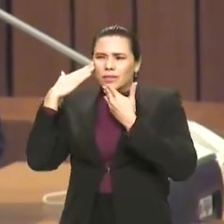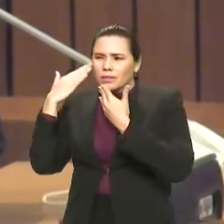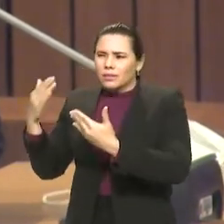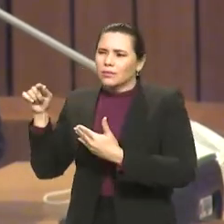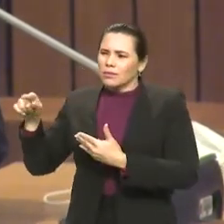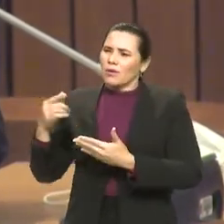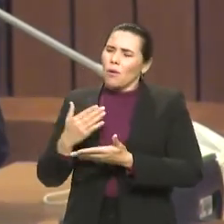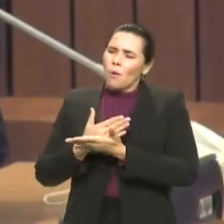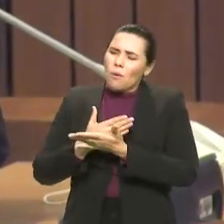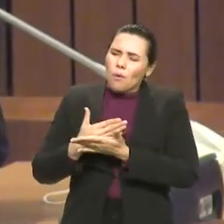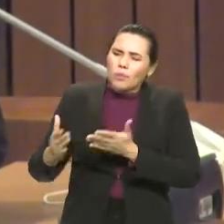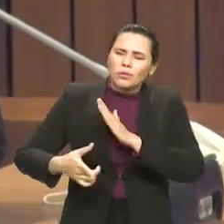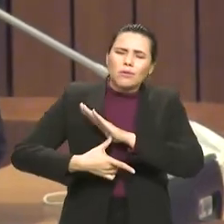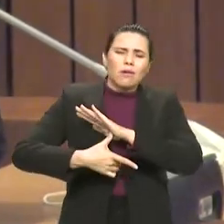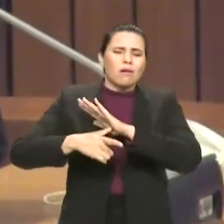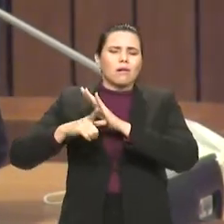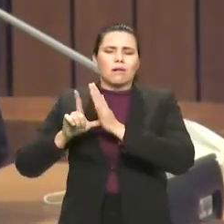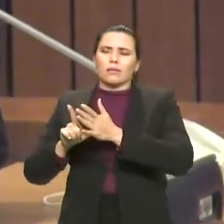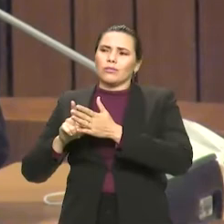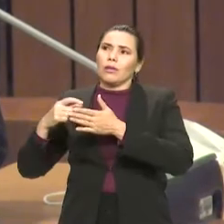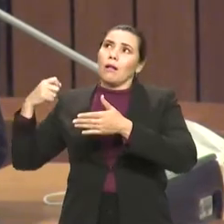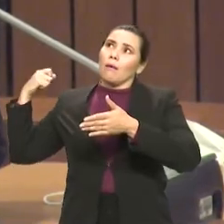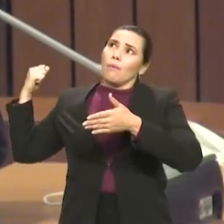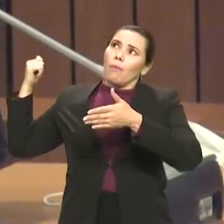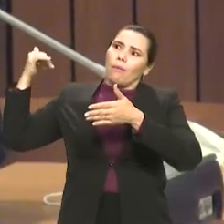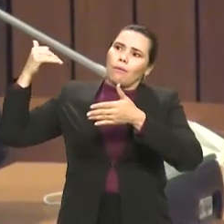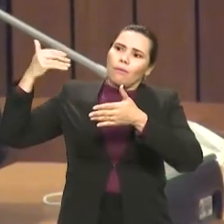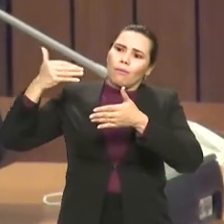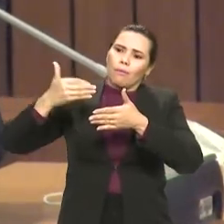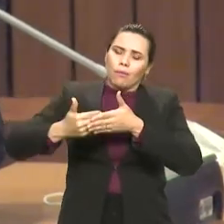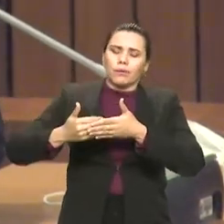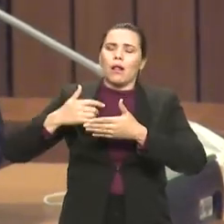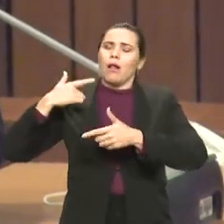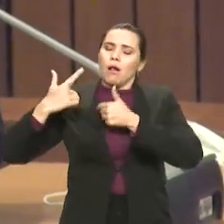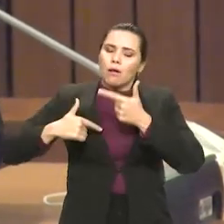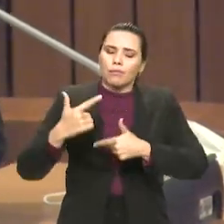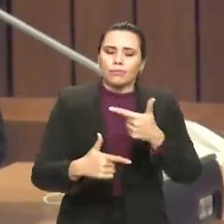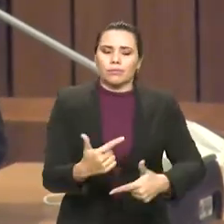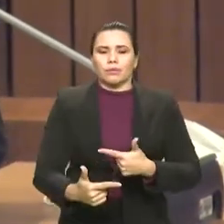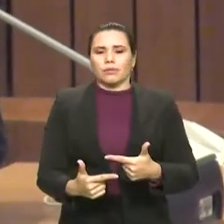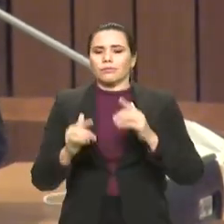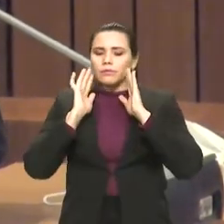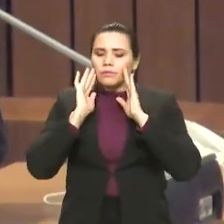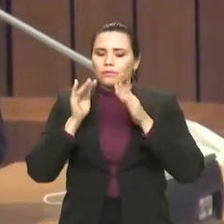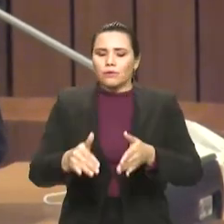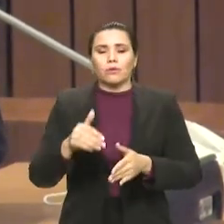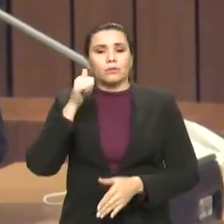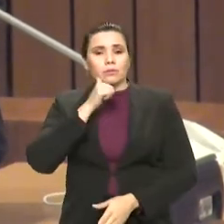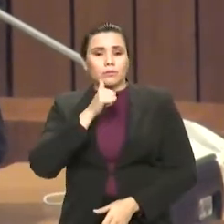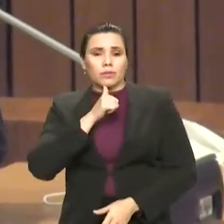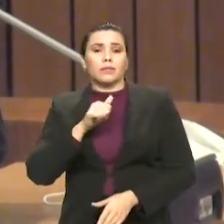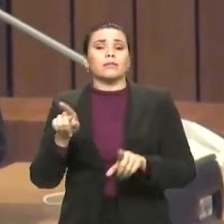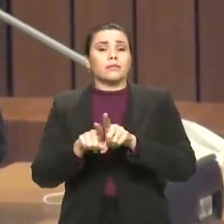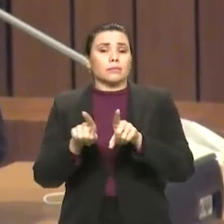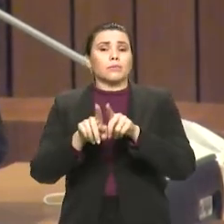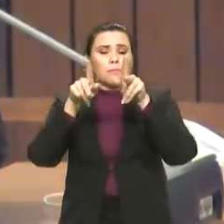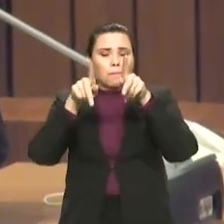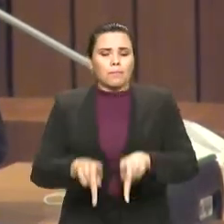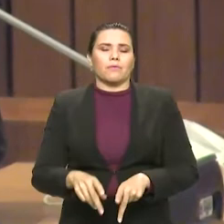nesse parlamento já há tanto tempo, trabalhando dioturnamente em favor das mulheres e dos maranhenses de uma forma